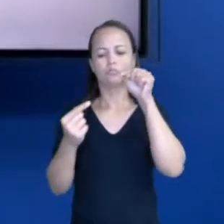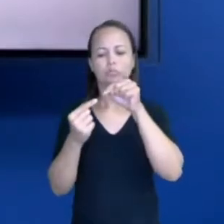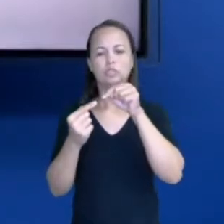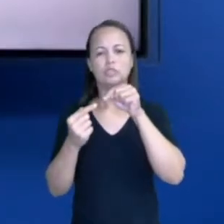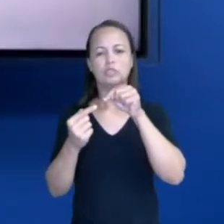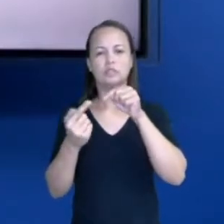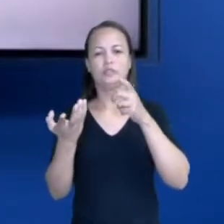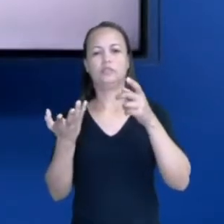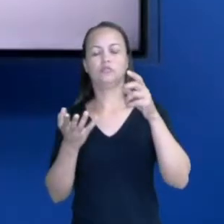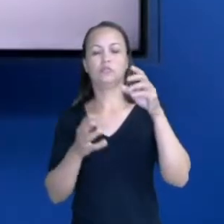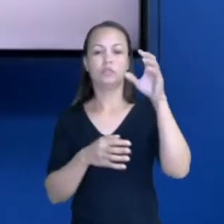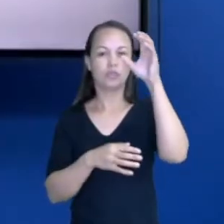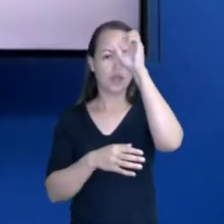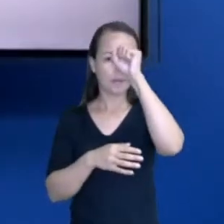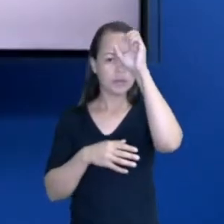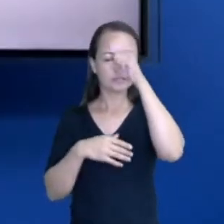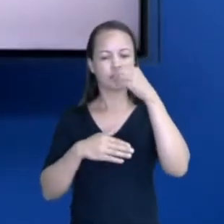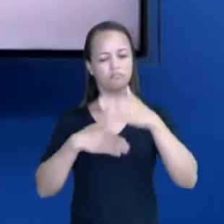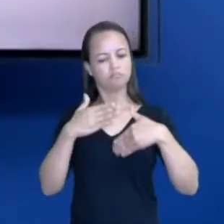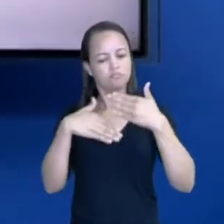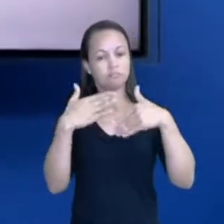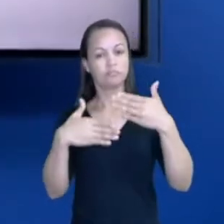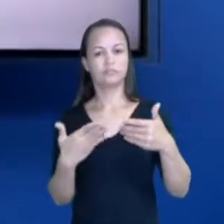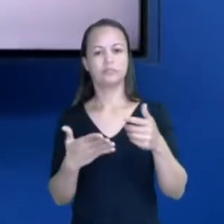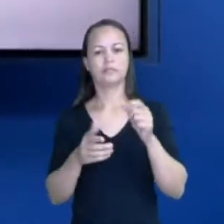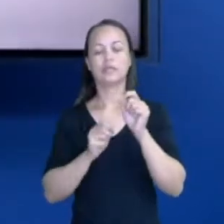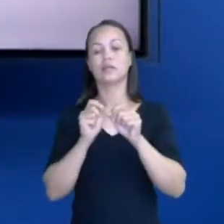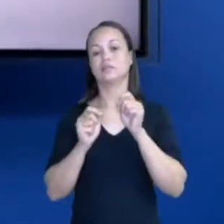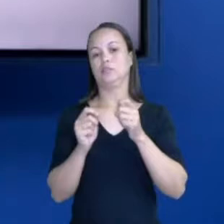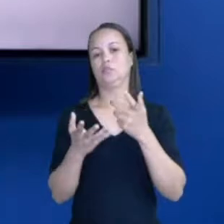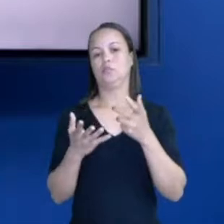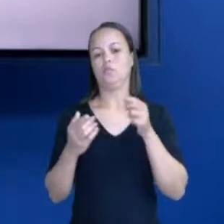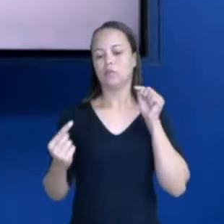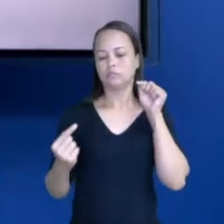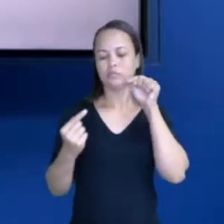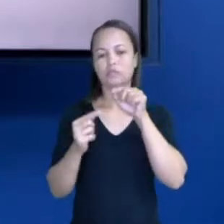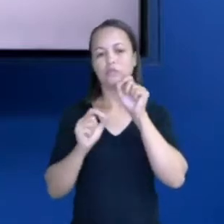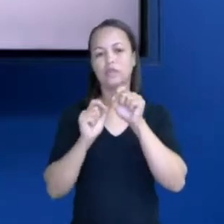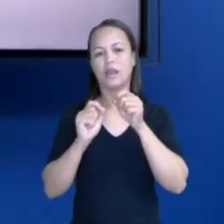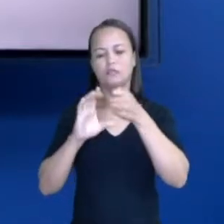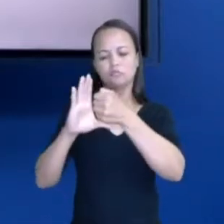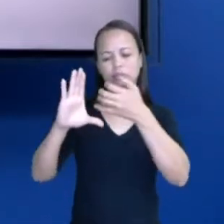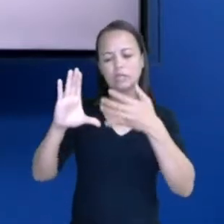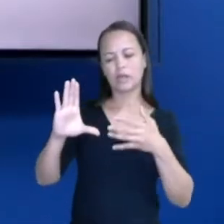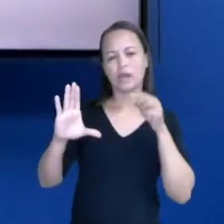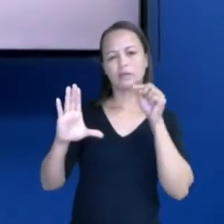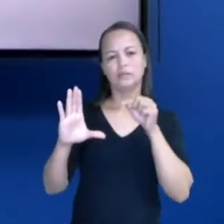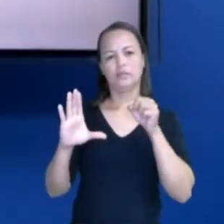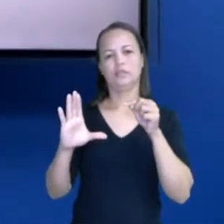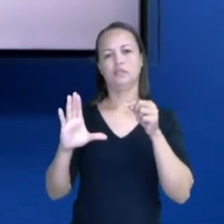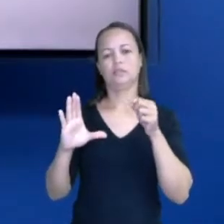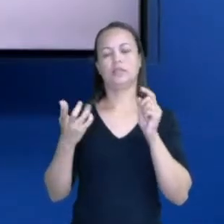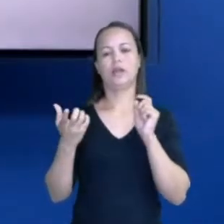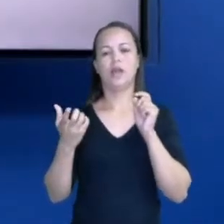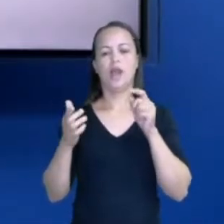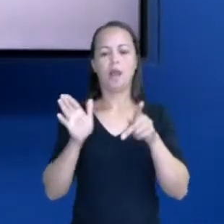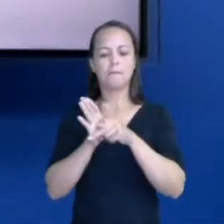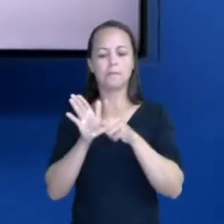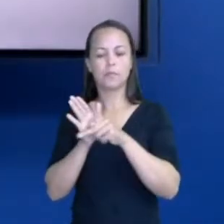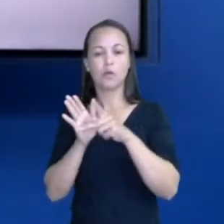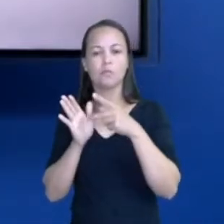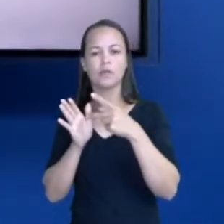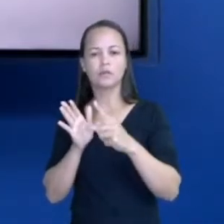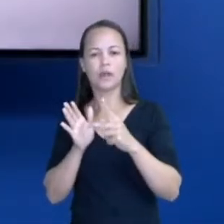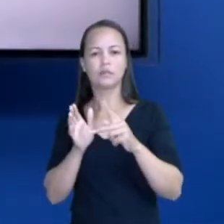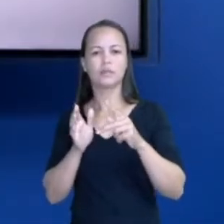de aprendizagem que nós vamos tentar desenvolver é sobre identificar as características relacionadas à propriedade